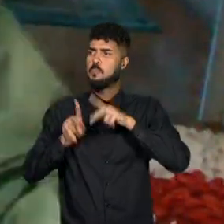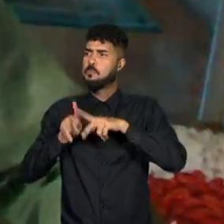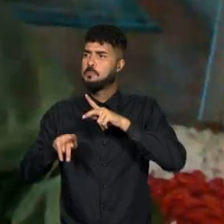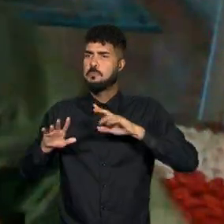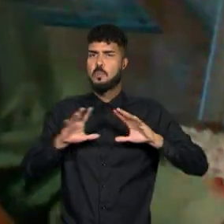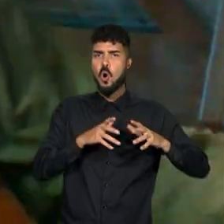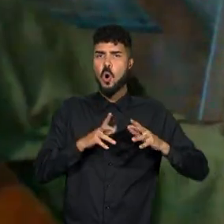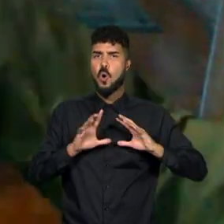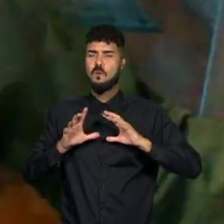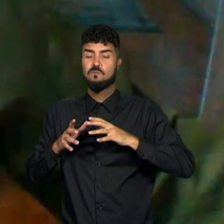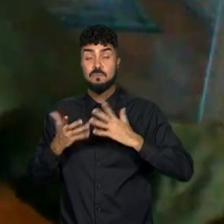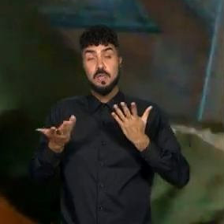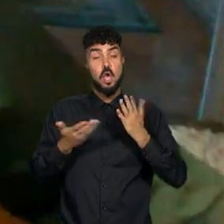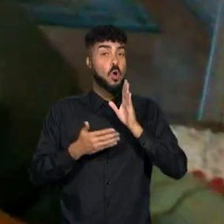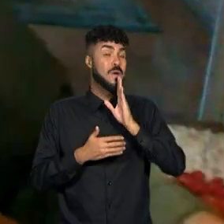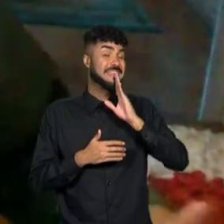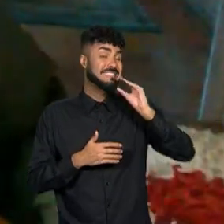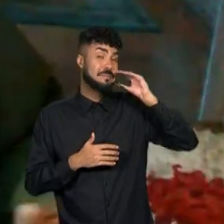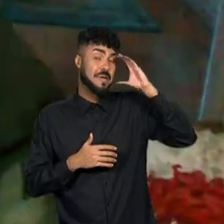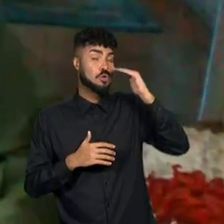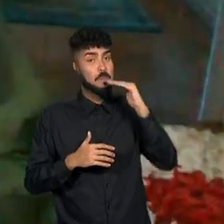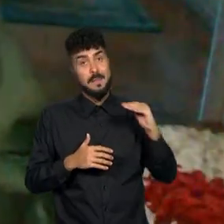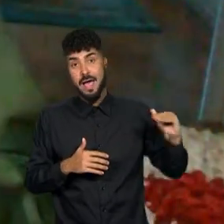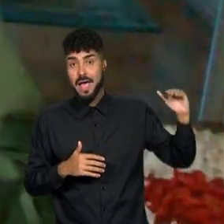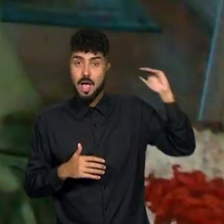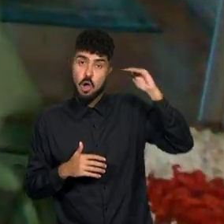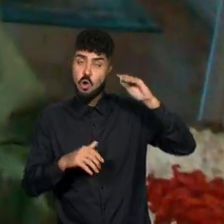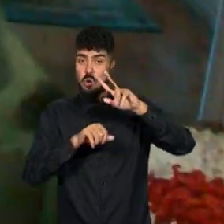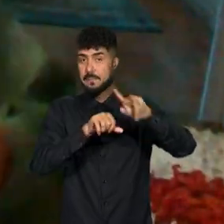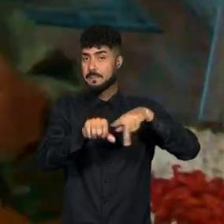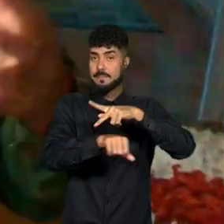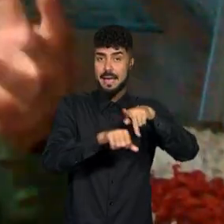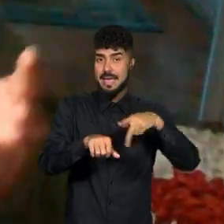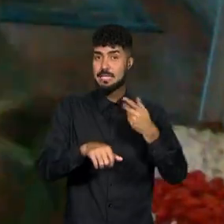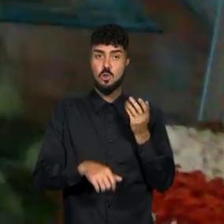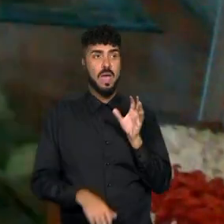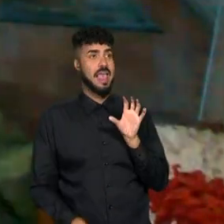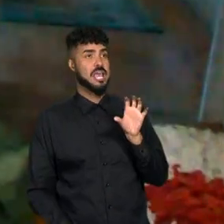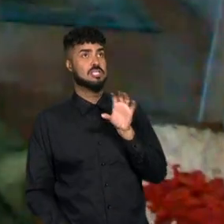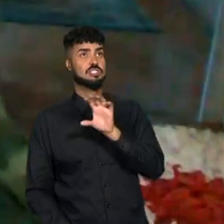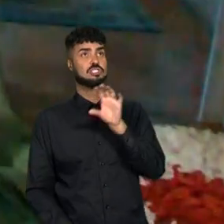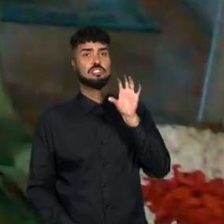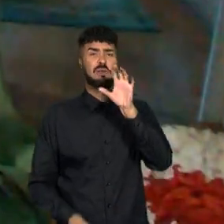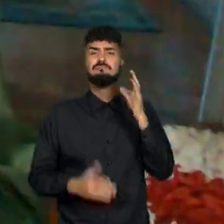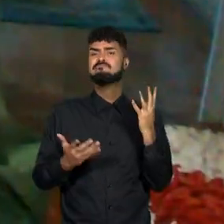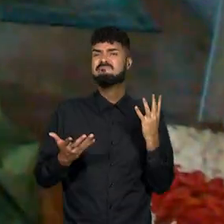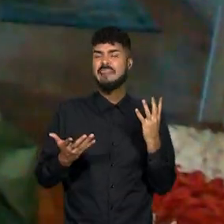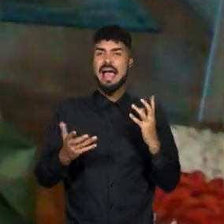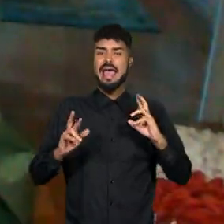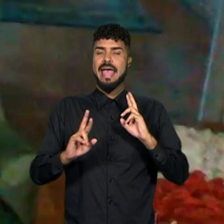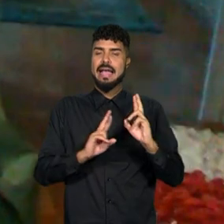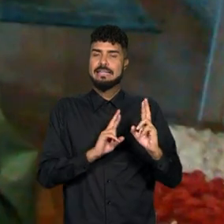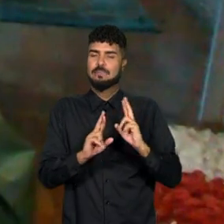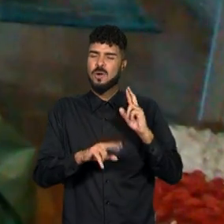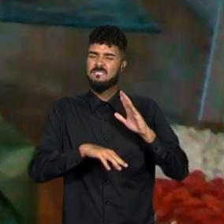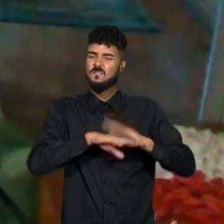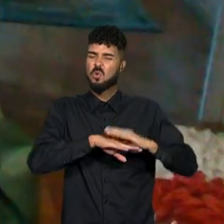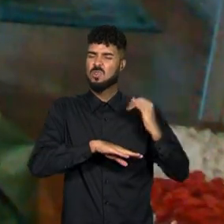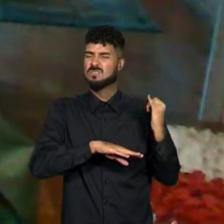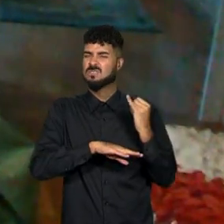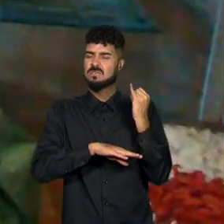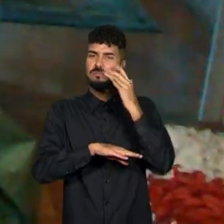de conhecimento maior do próprio país, da própria região, da relação que é fundamental que as